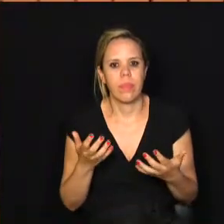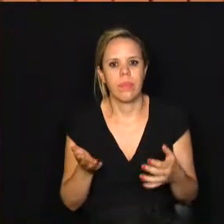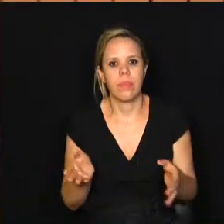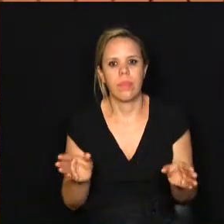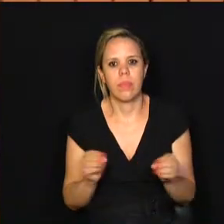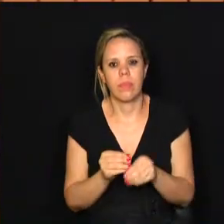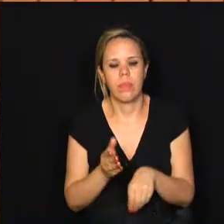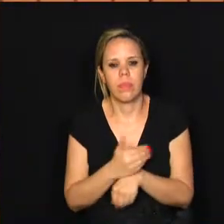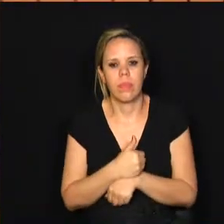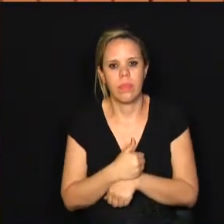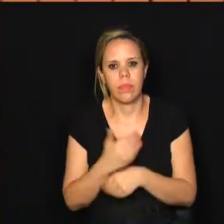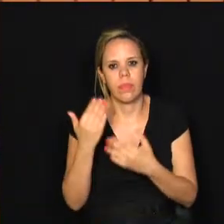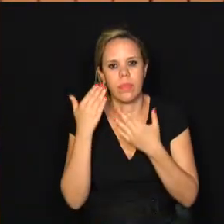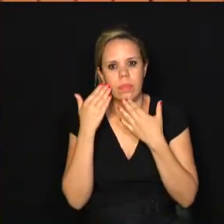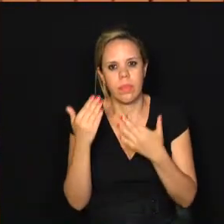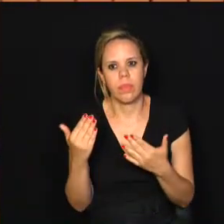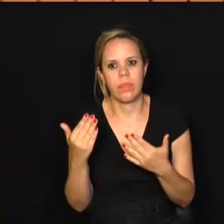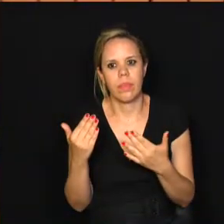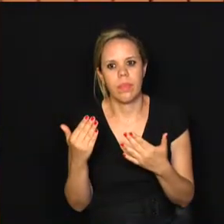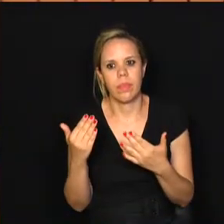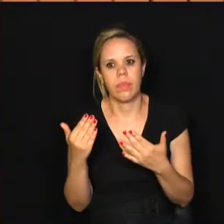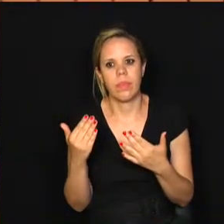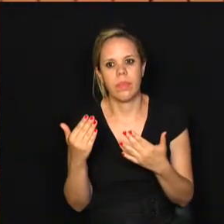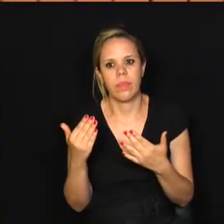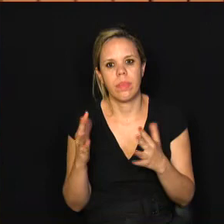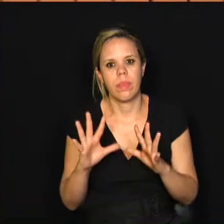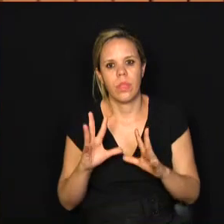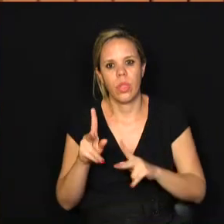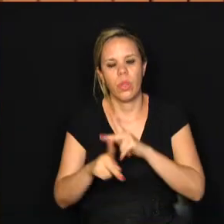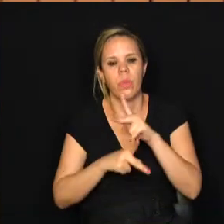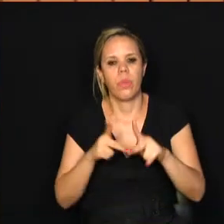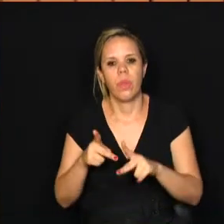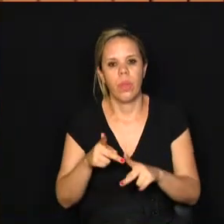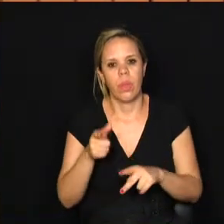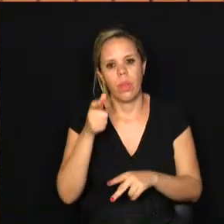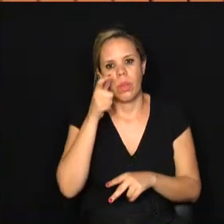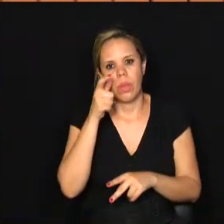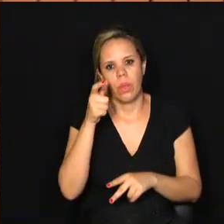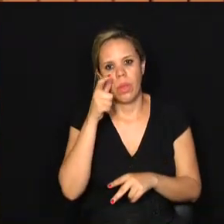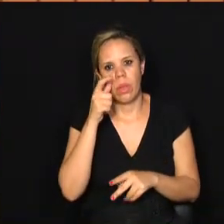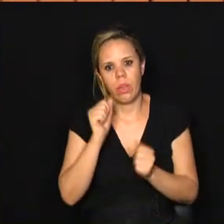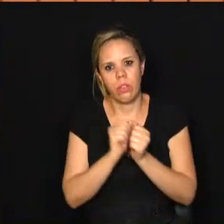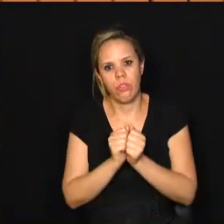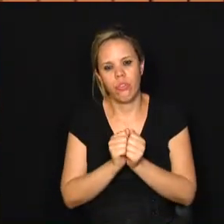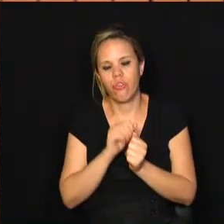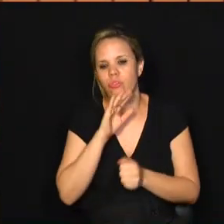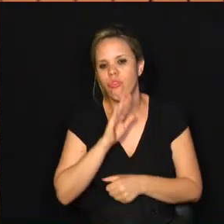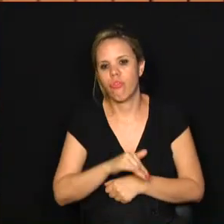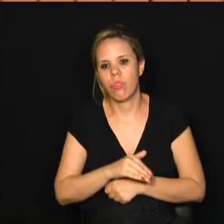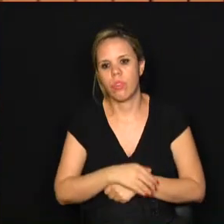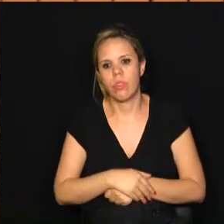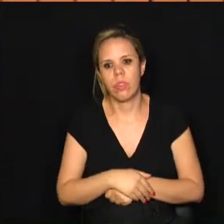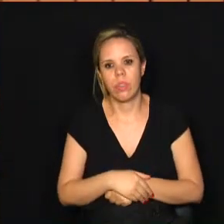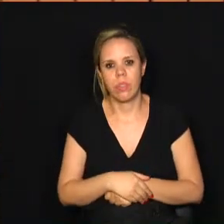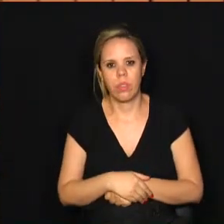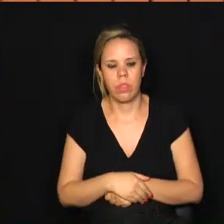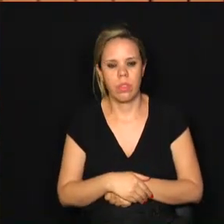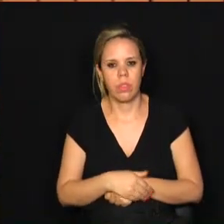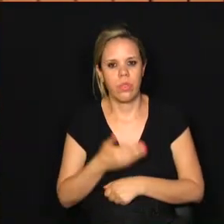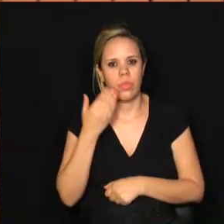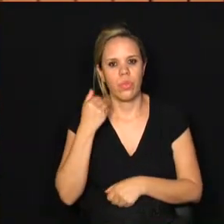concluir, agradecer todos que estiveram conosco nessa tarde e